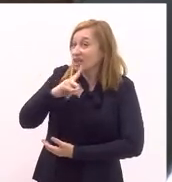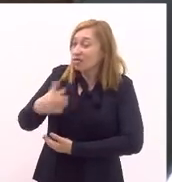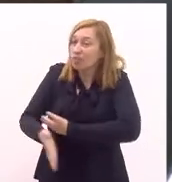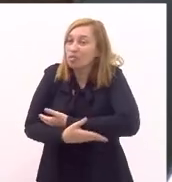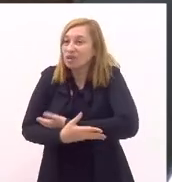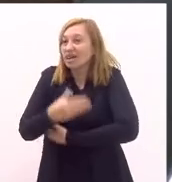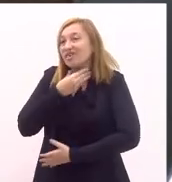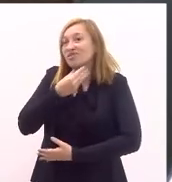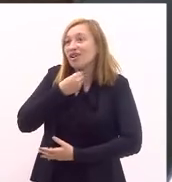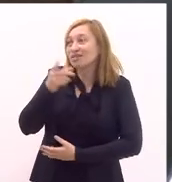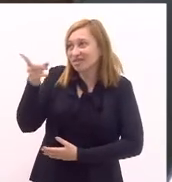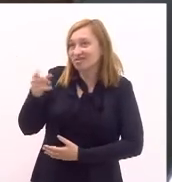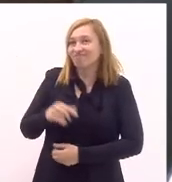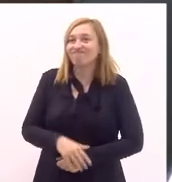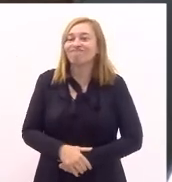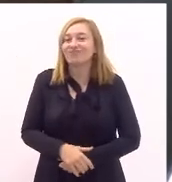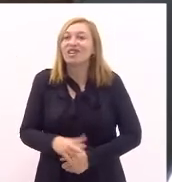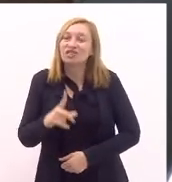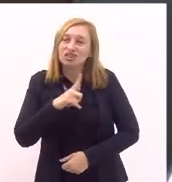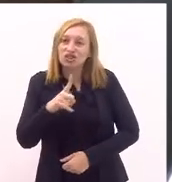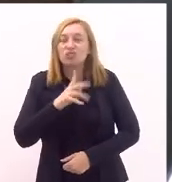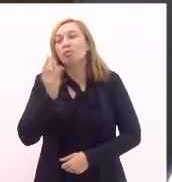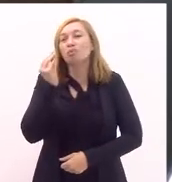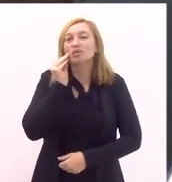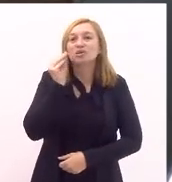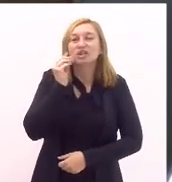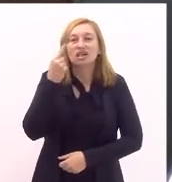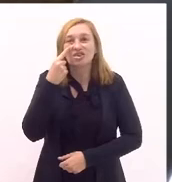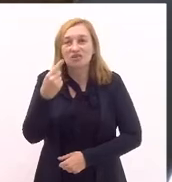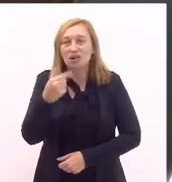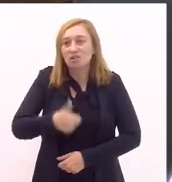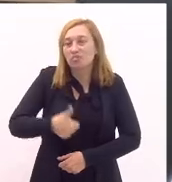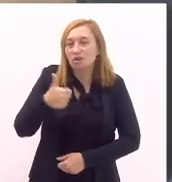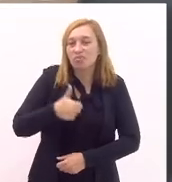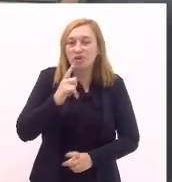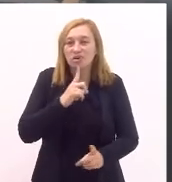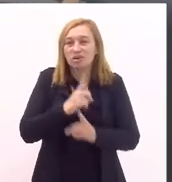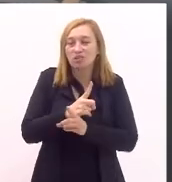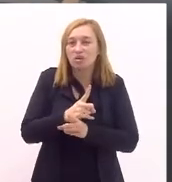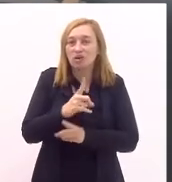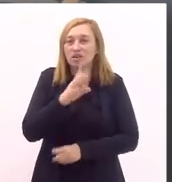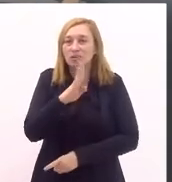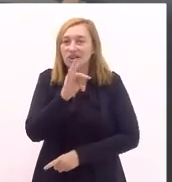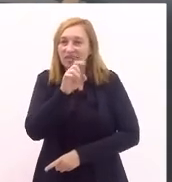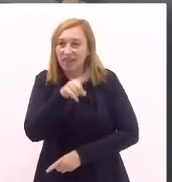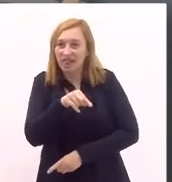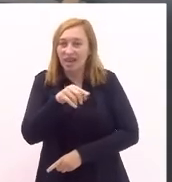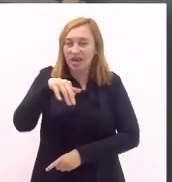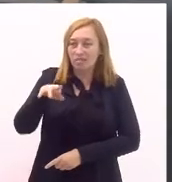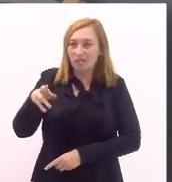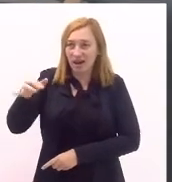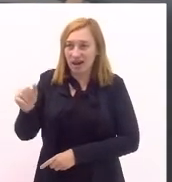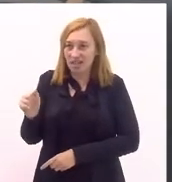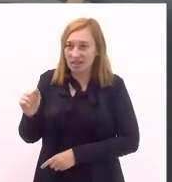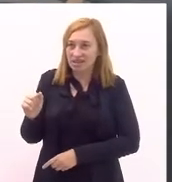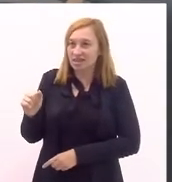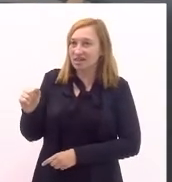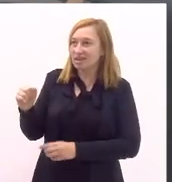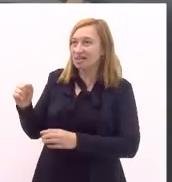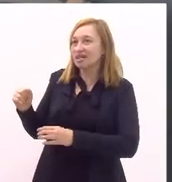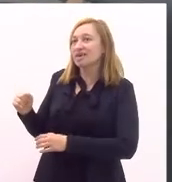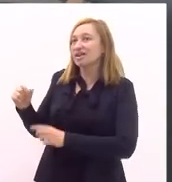aquela boneca e eu tive oportunidade de ver um dos primeiros encontros de Belém Márcia em